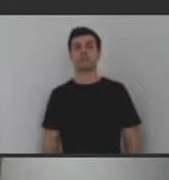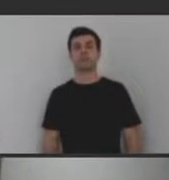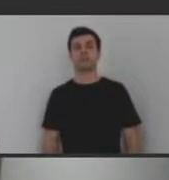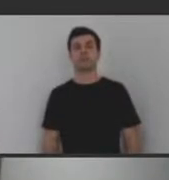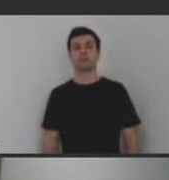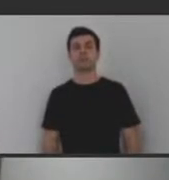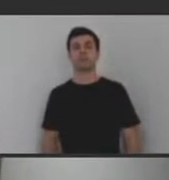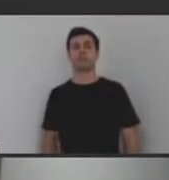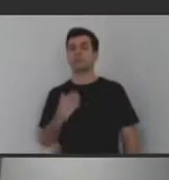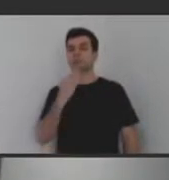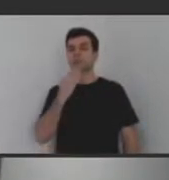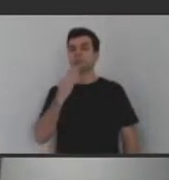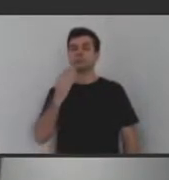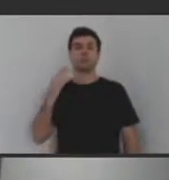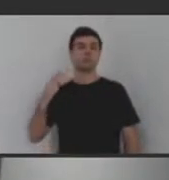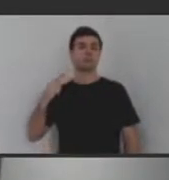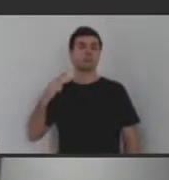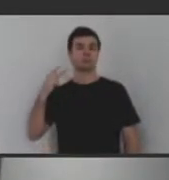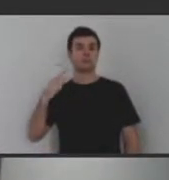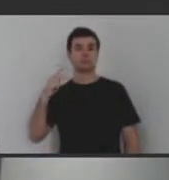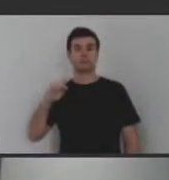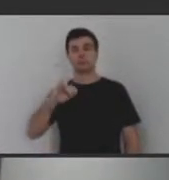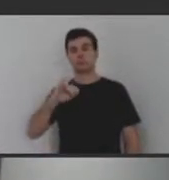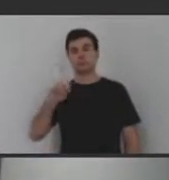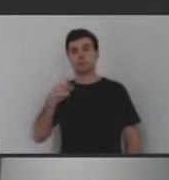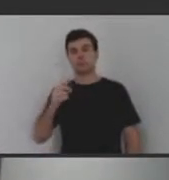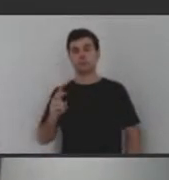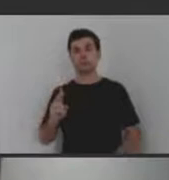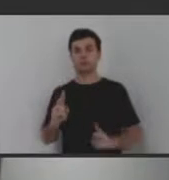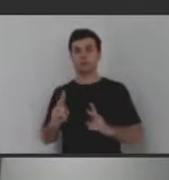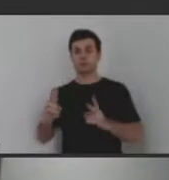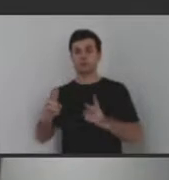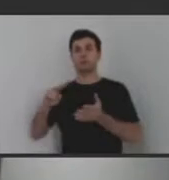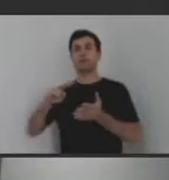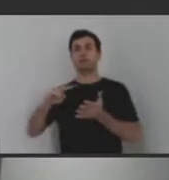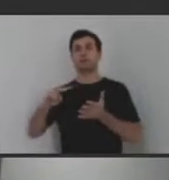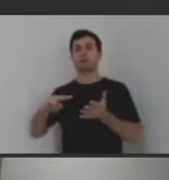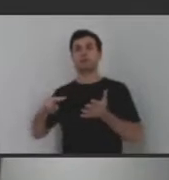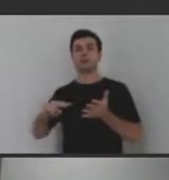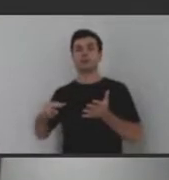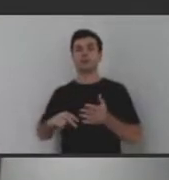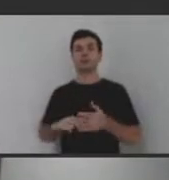Solicito ao vereador João Amaral que siga fazendo a leitura das moções.